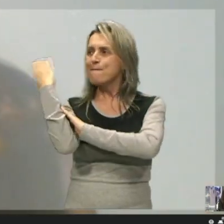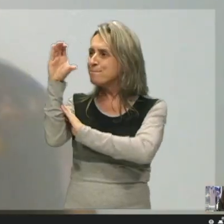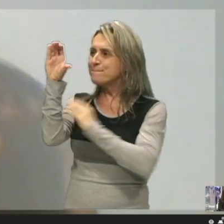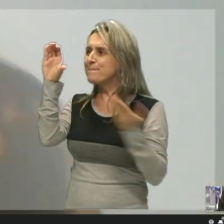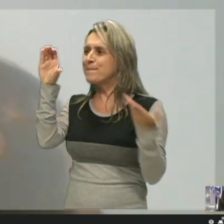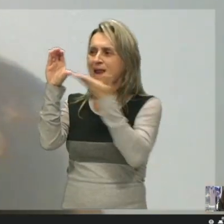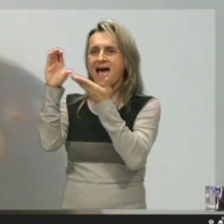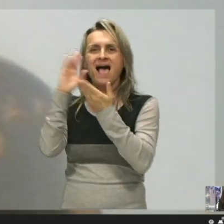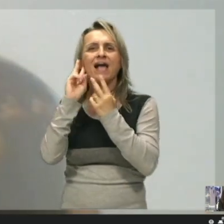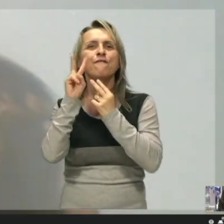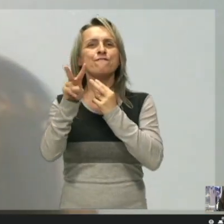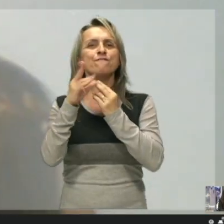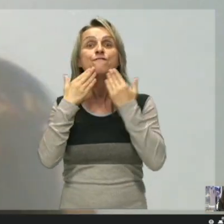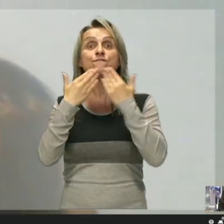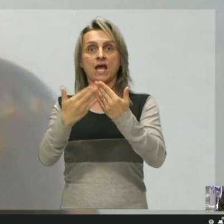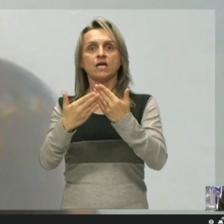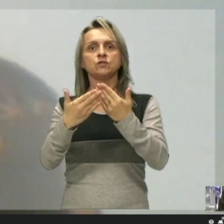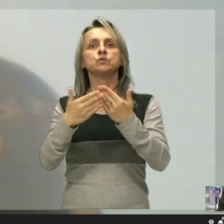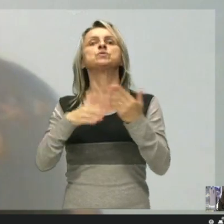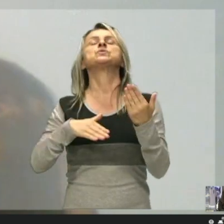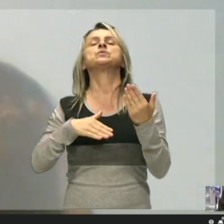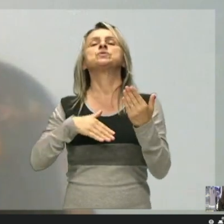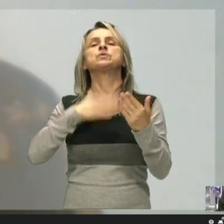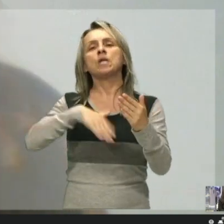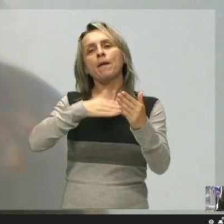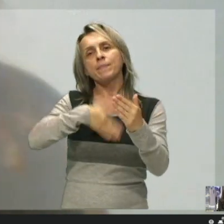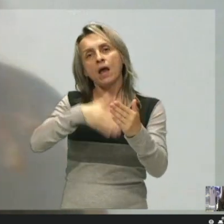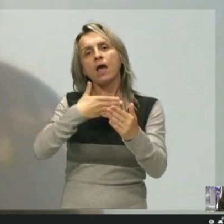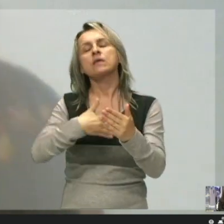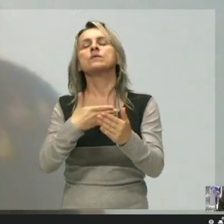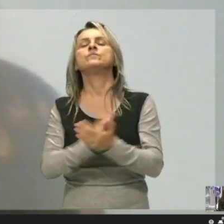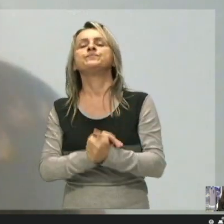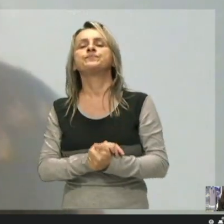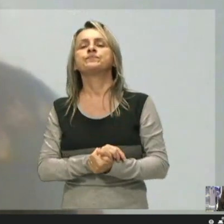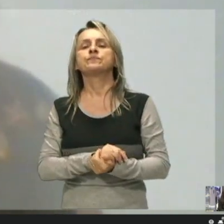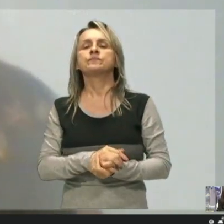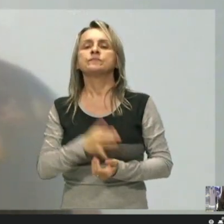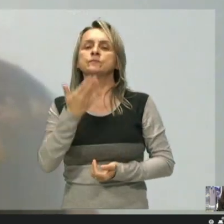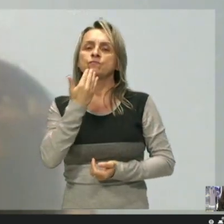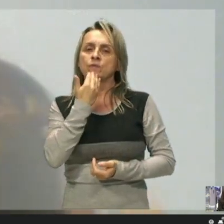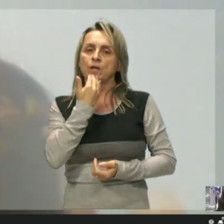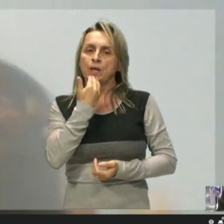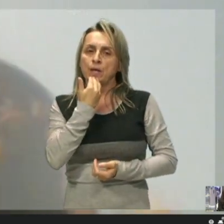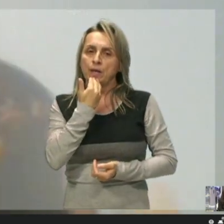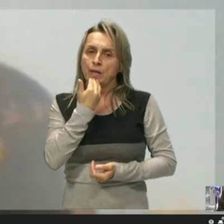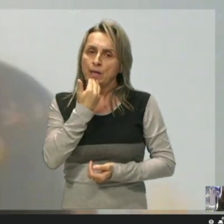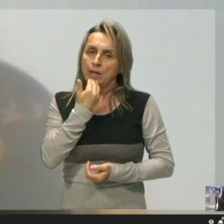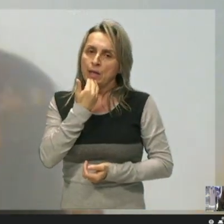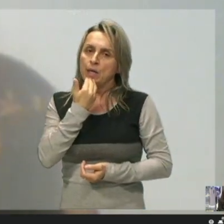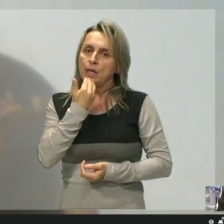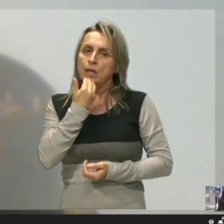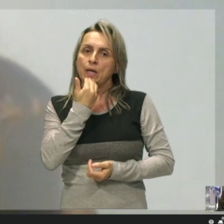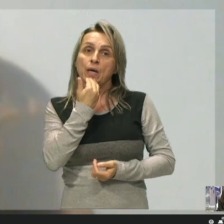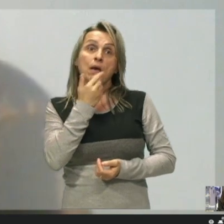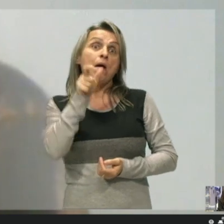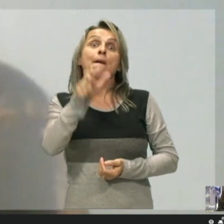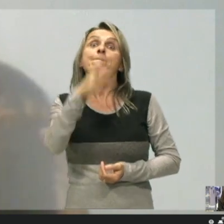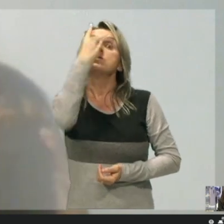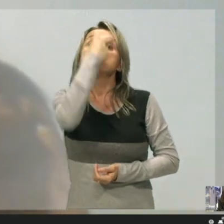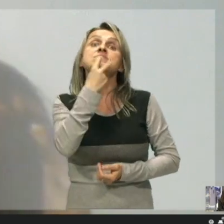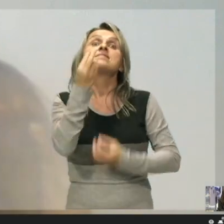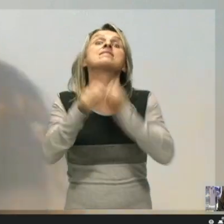dizendo aqui é o Bico de Papagaio, por exemplo, né, no caminho ali de Cabeçudas. Foi construído por causa disso. A pessoa cega,